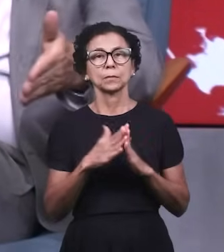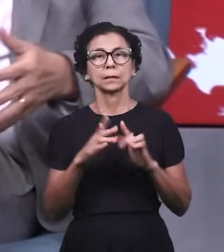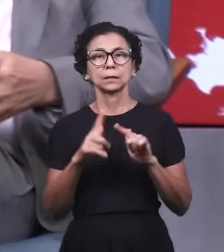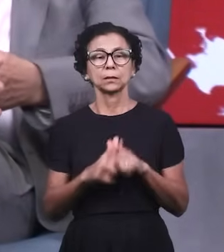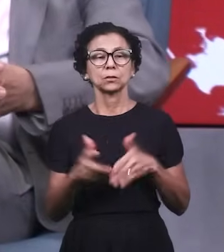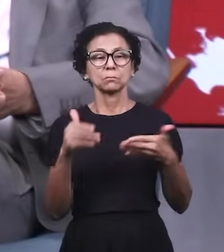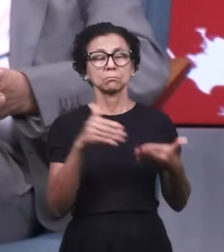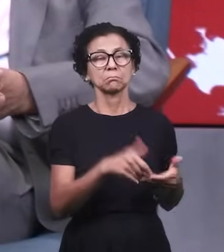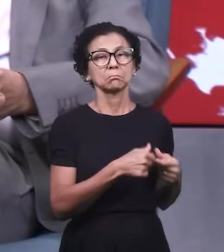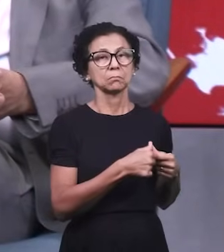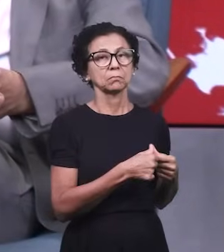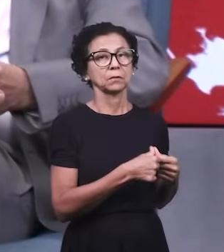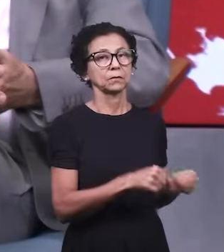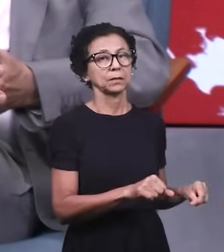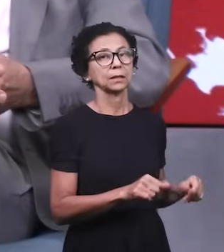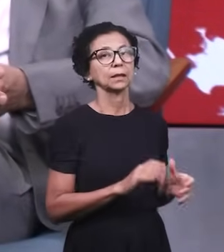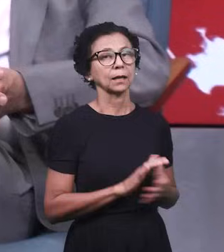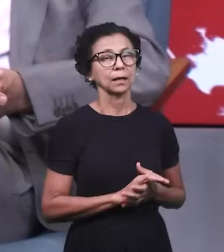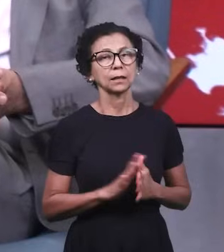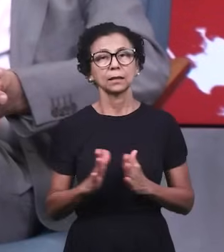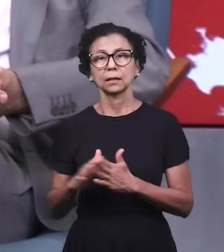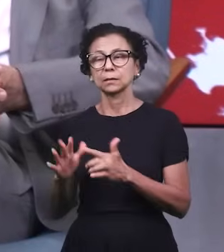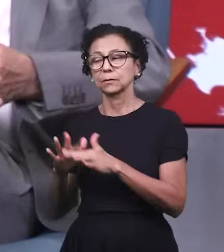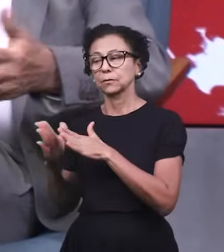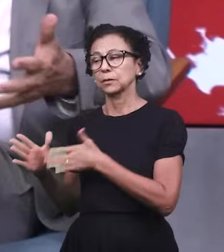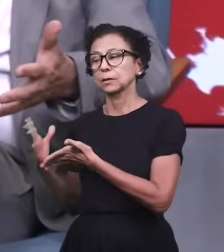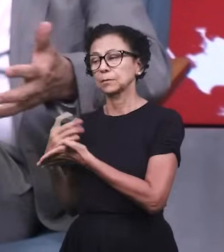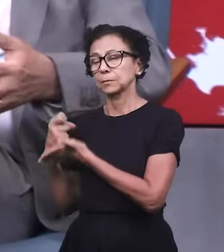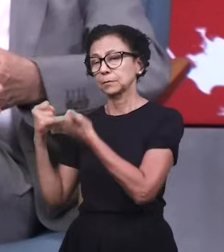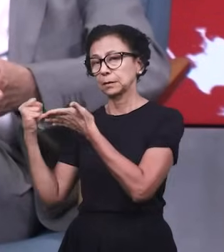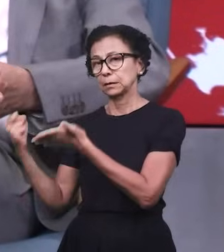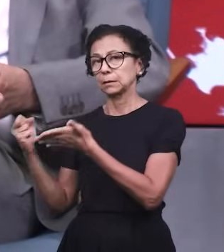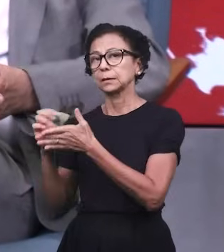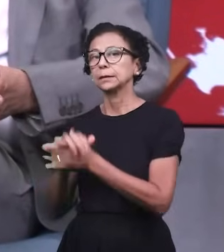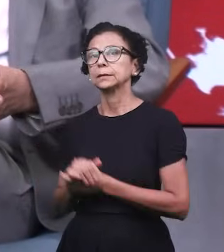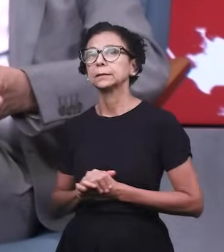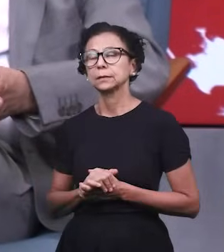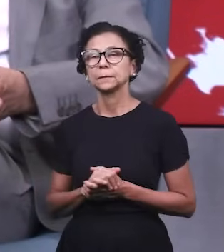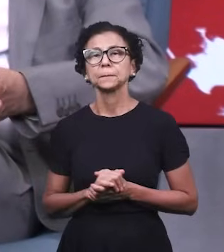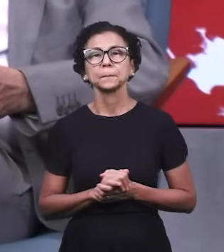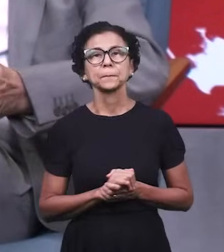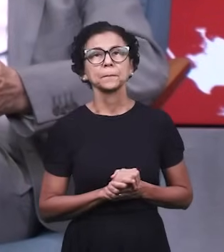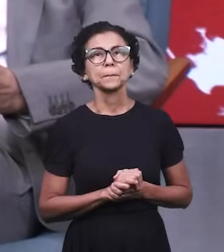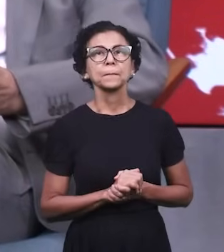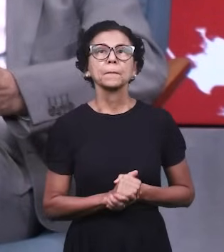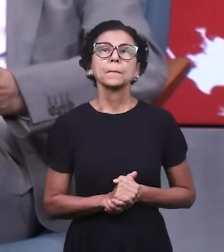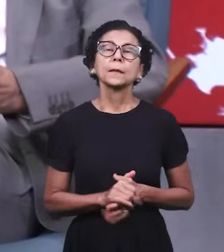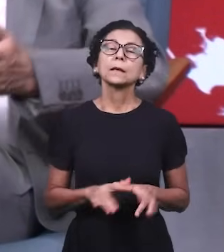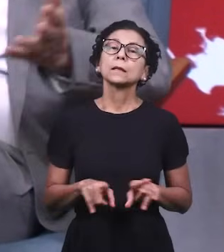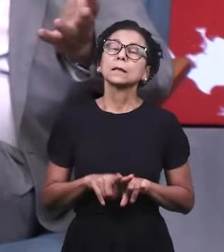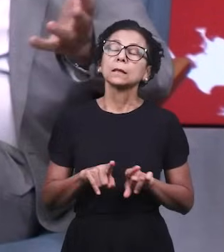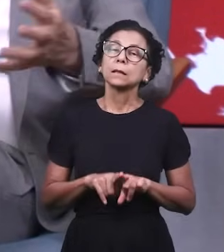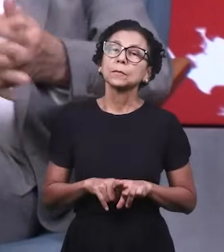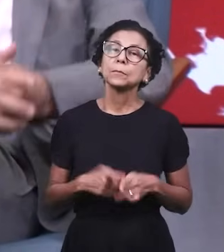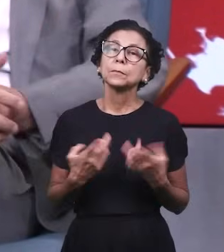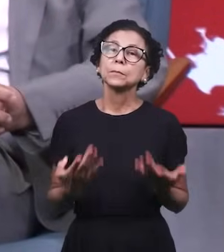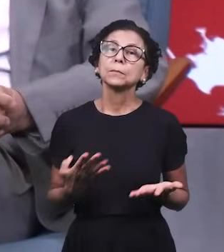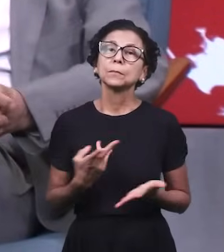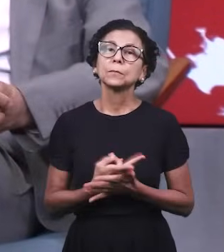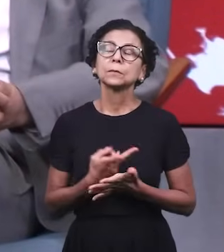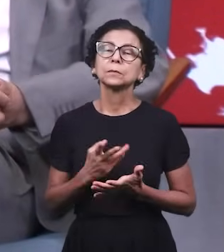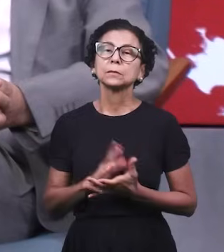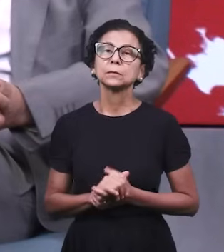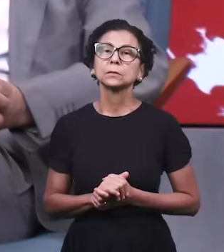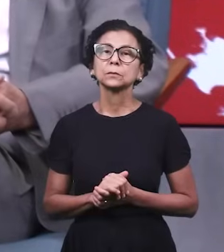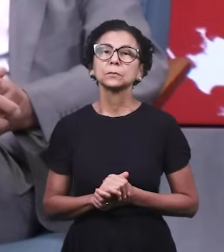né? Aos pés do Senhor, a fiel, a igreja que está dependendo dele, como é o caso também